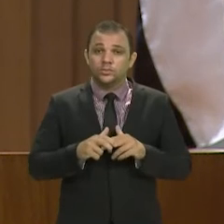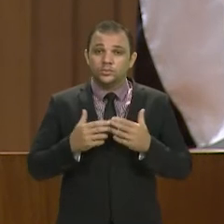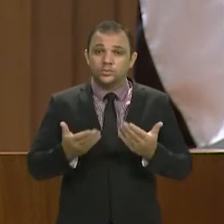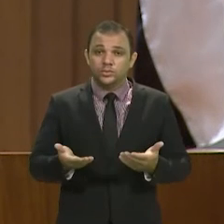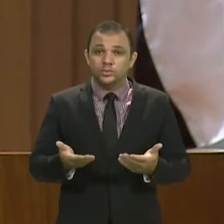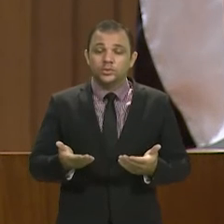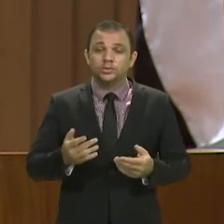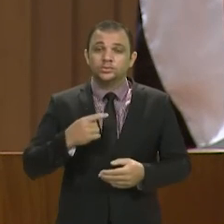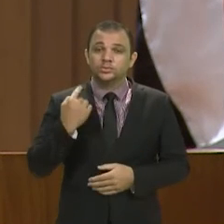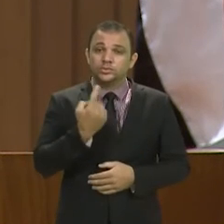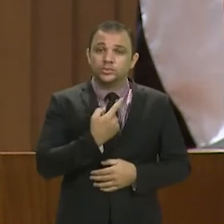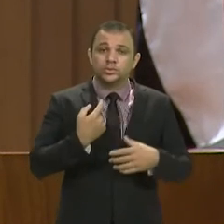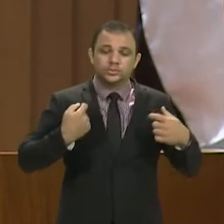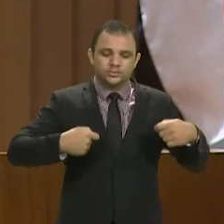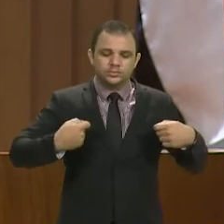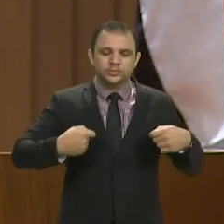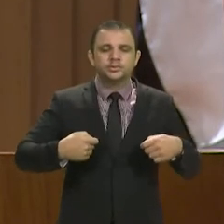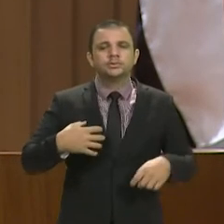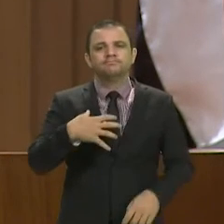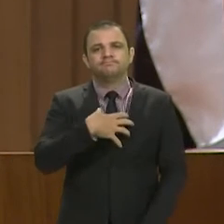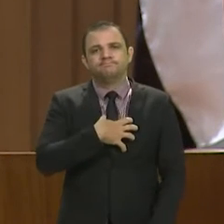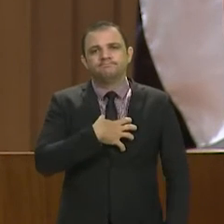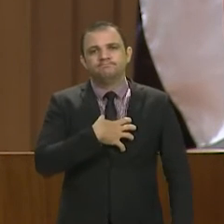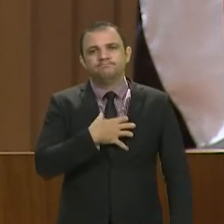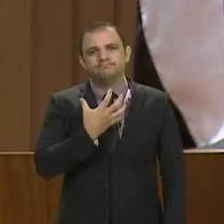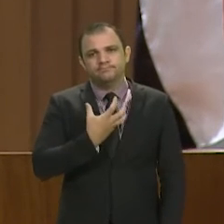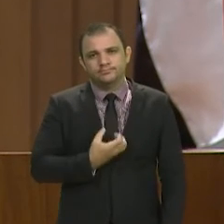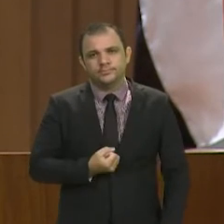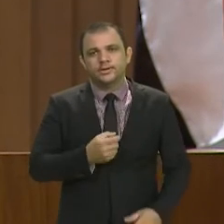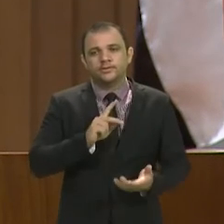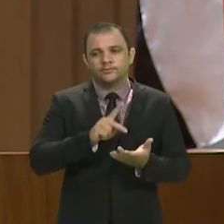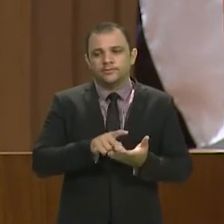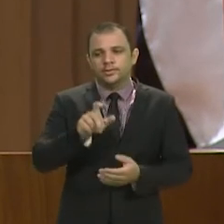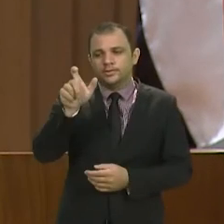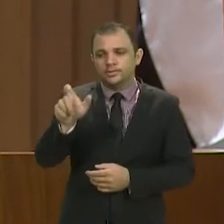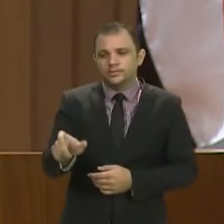nós temos que realmente lamentar a perda